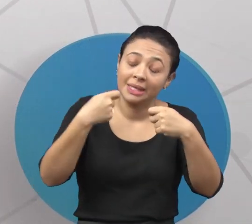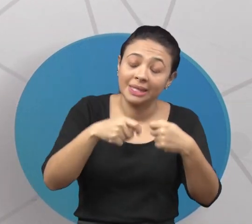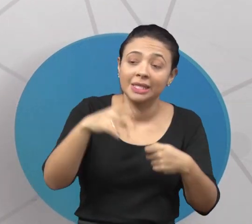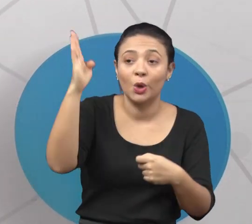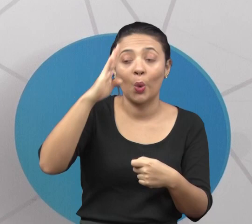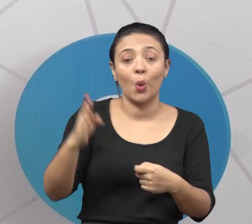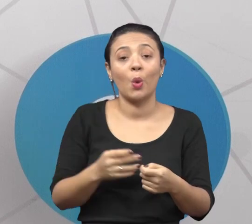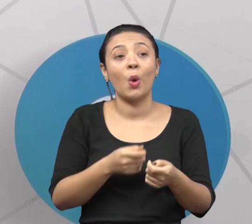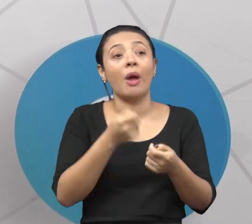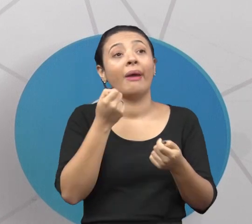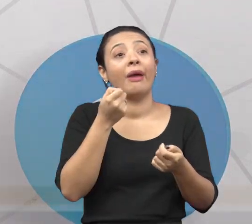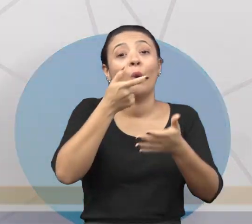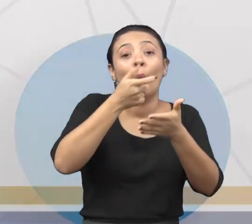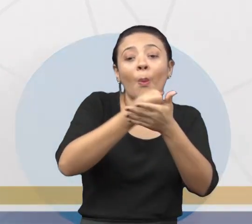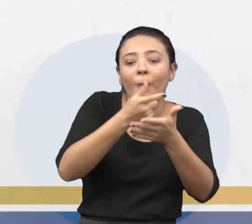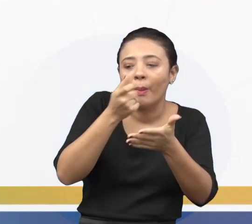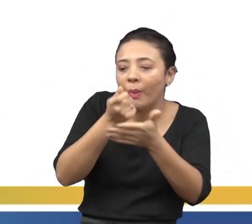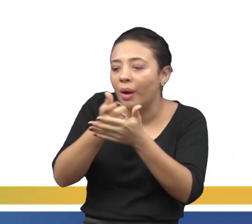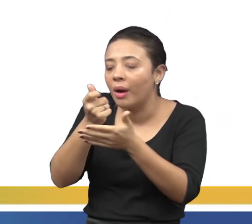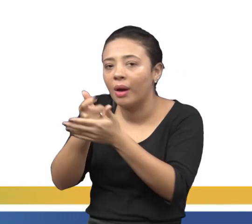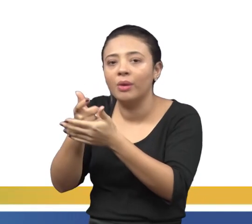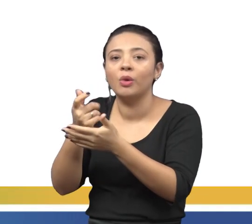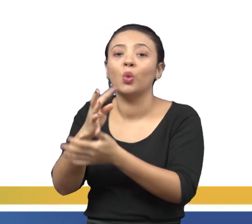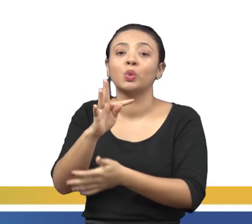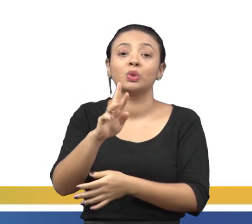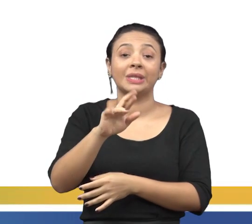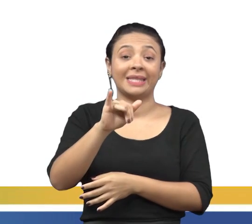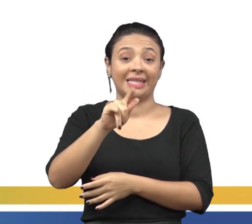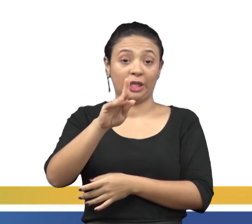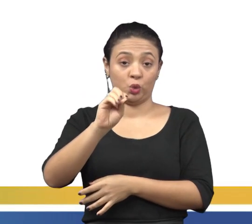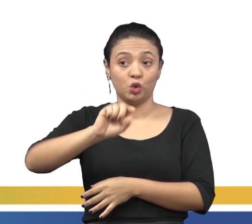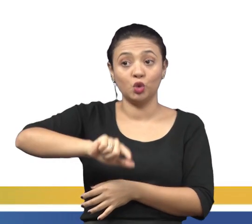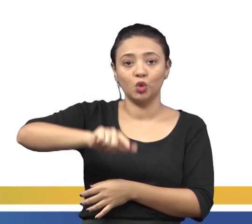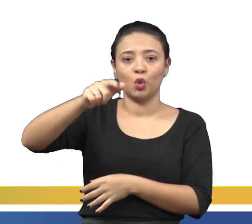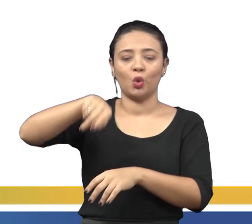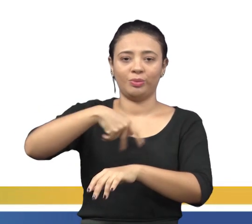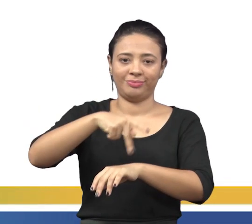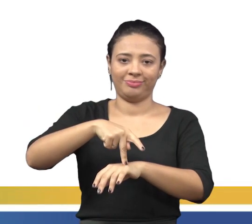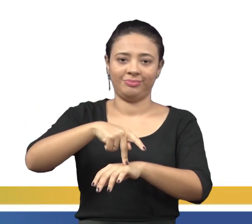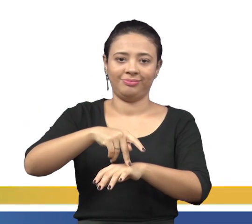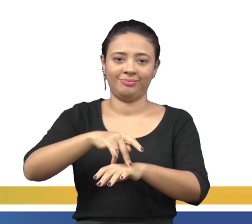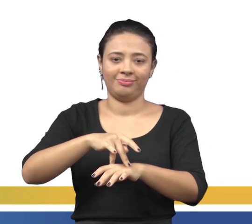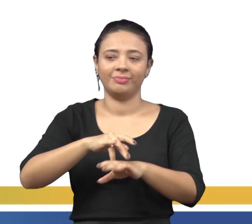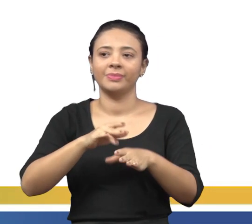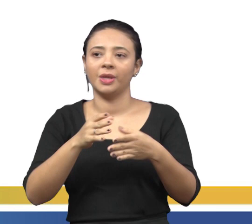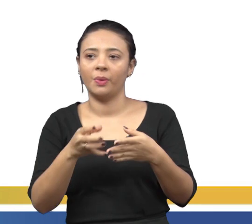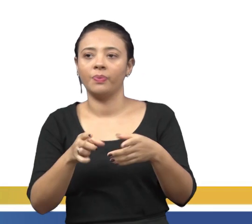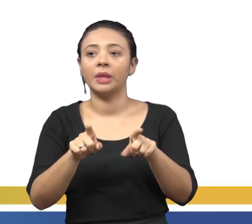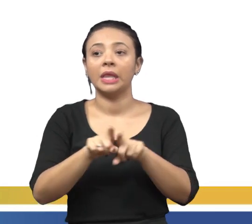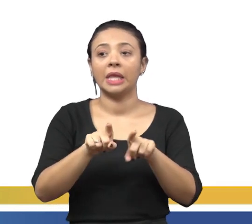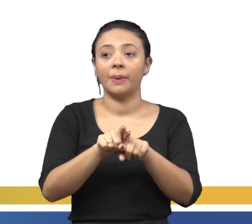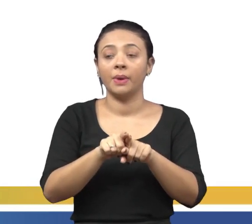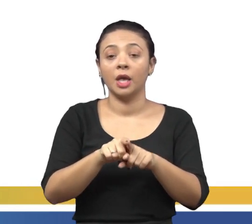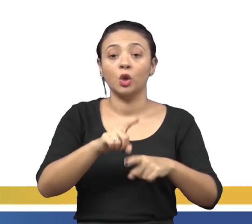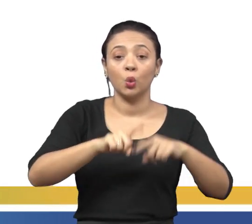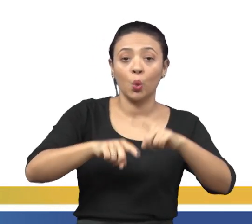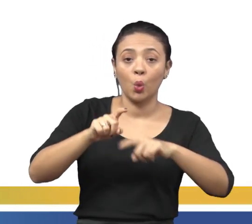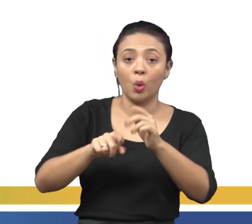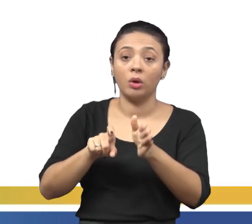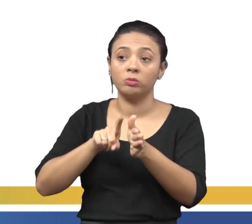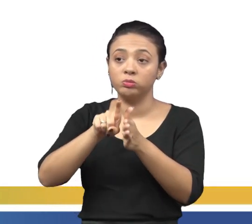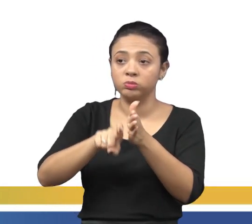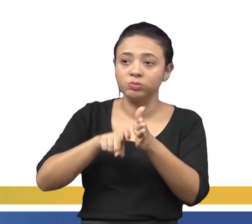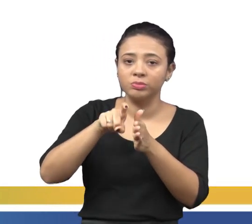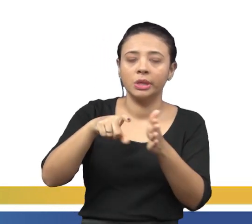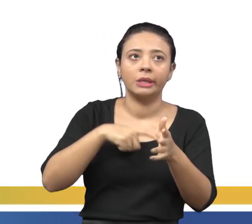países, ok? Os produtos agrícolas brasileiros, pessoal, eles sofrem também com práticas protecionistas, né? Barreiras